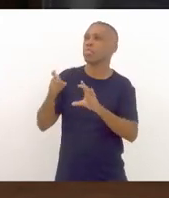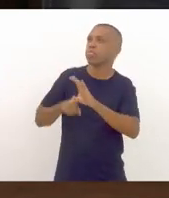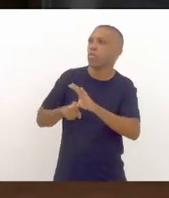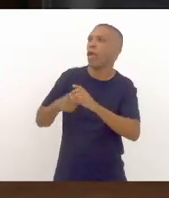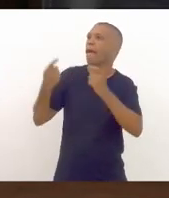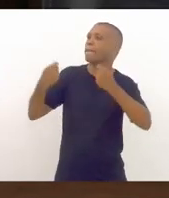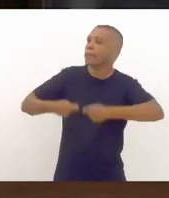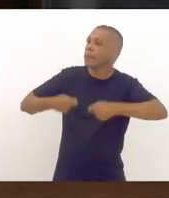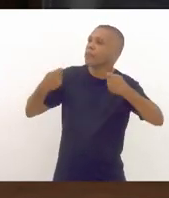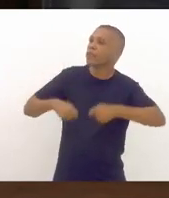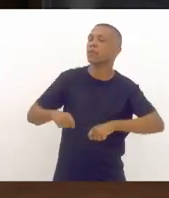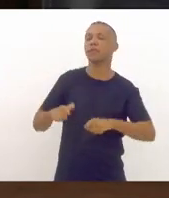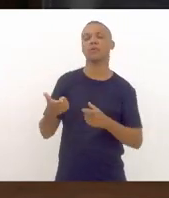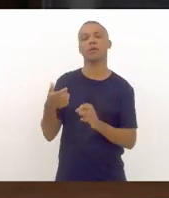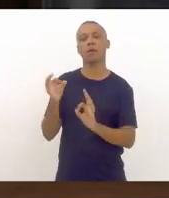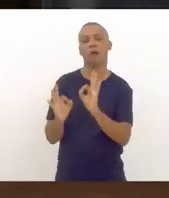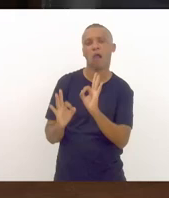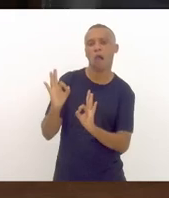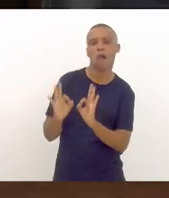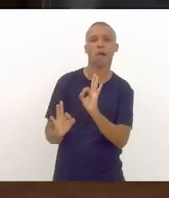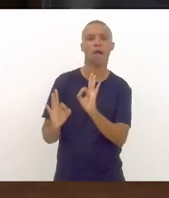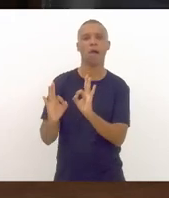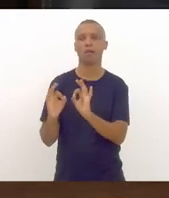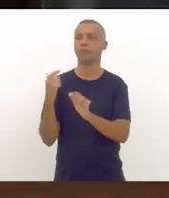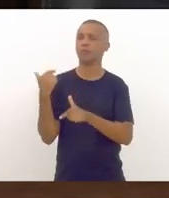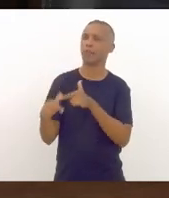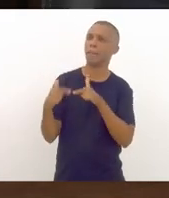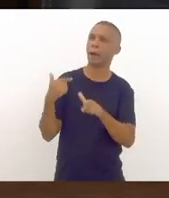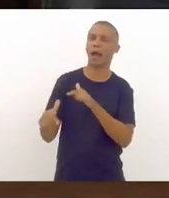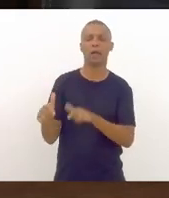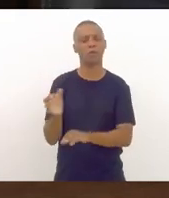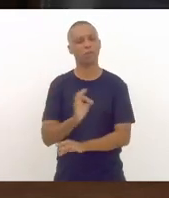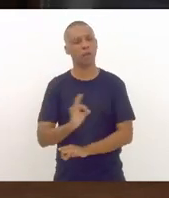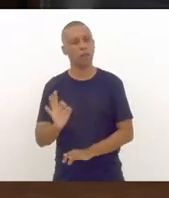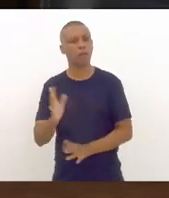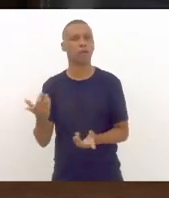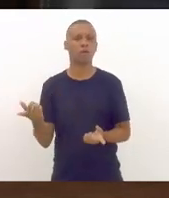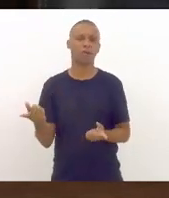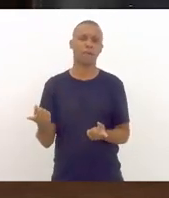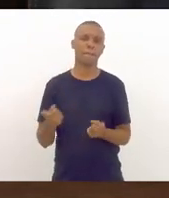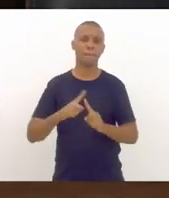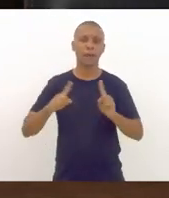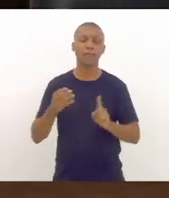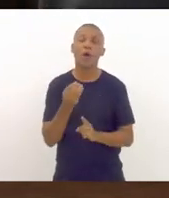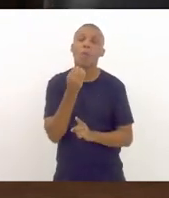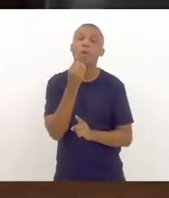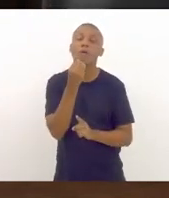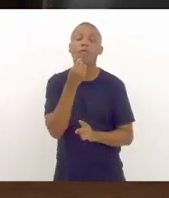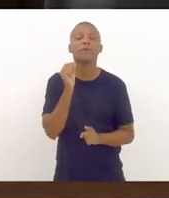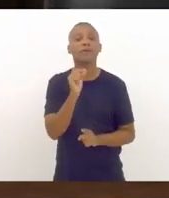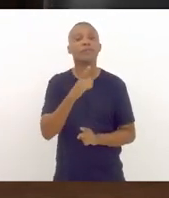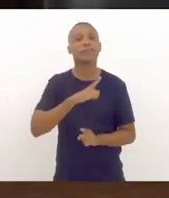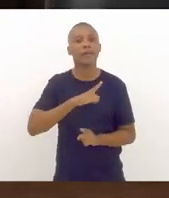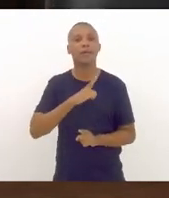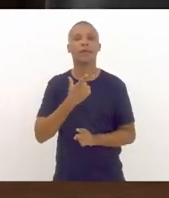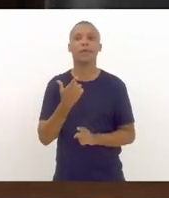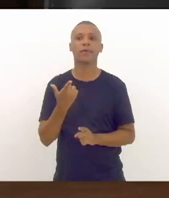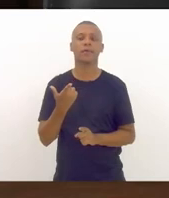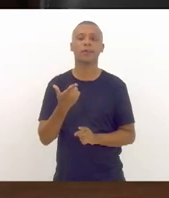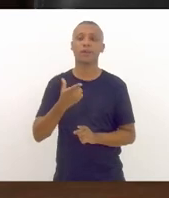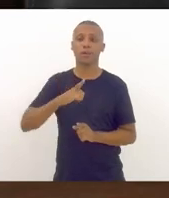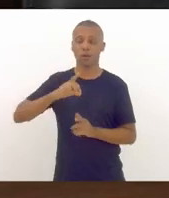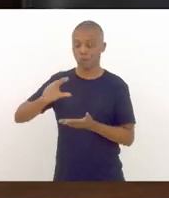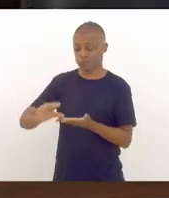porque necessitam de um emprego. Até porque, provavelmente, ele tirou muitos gordos